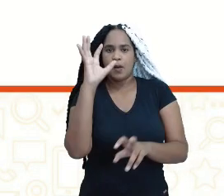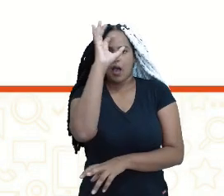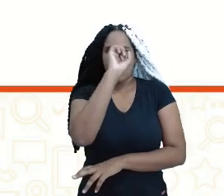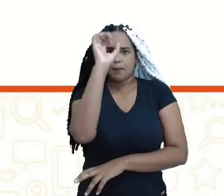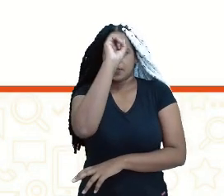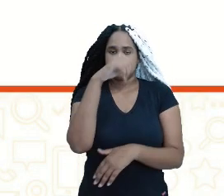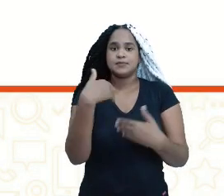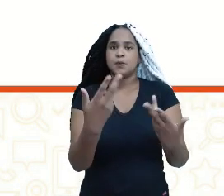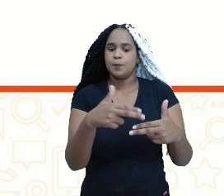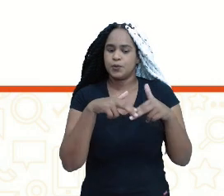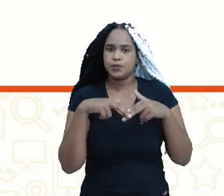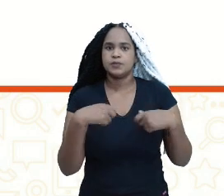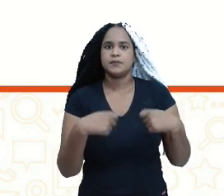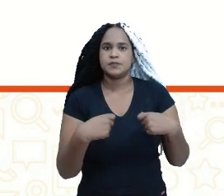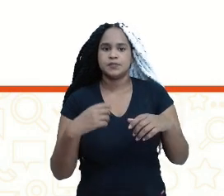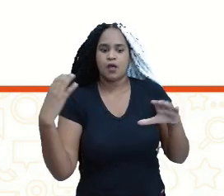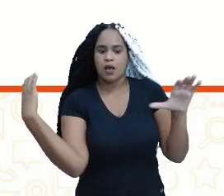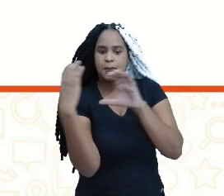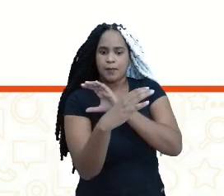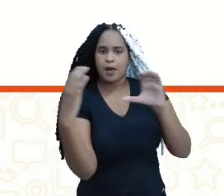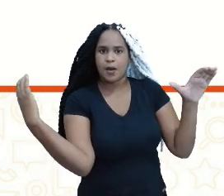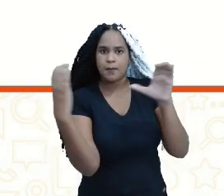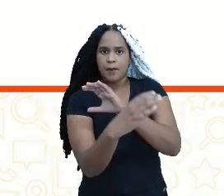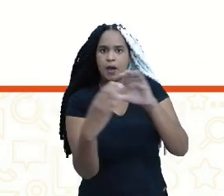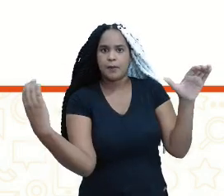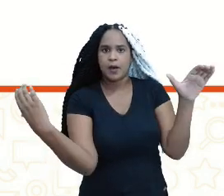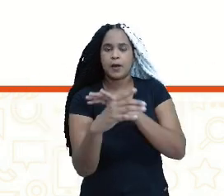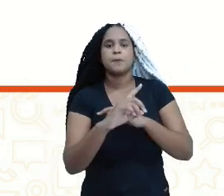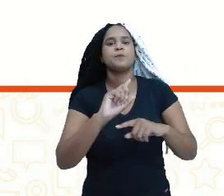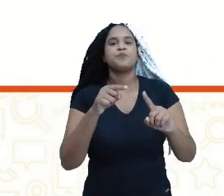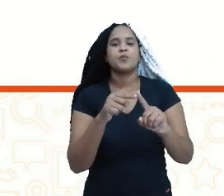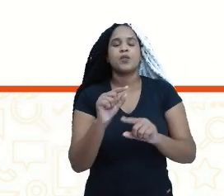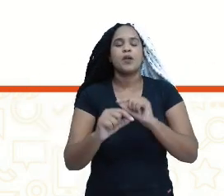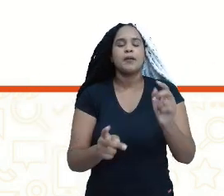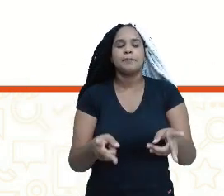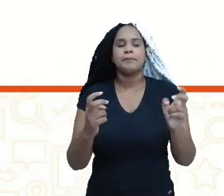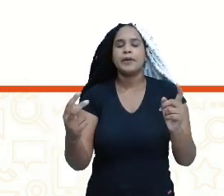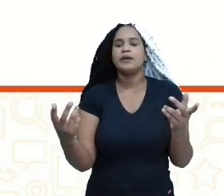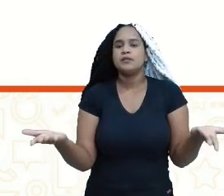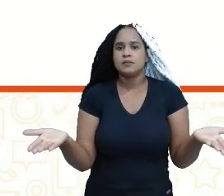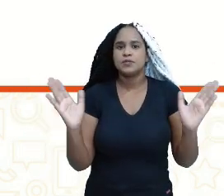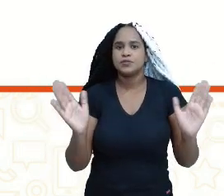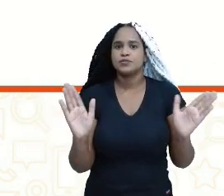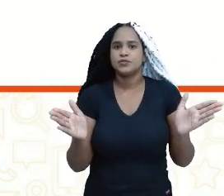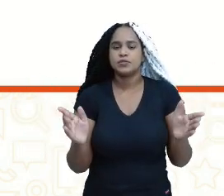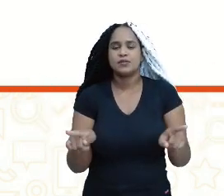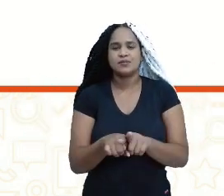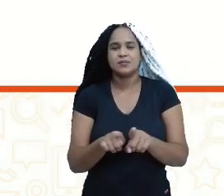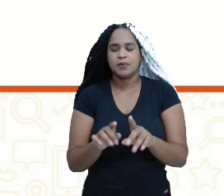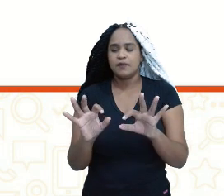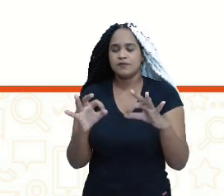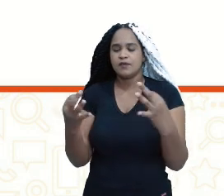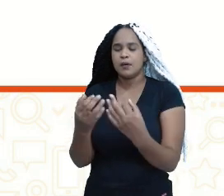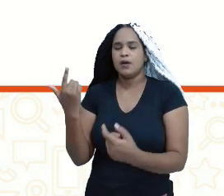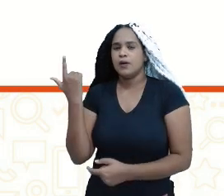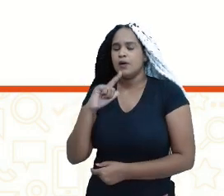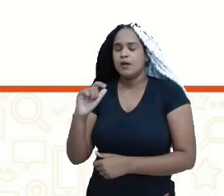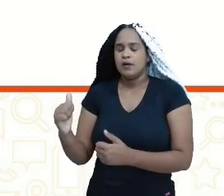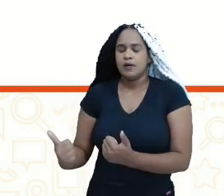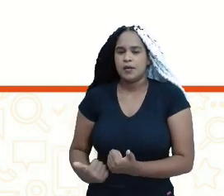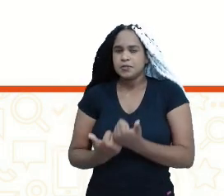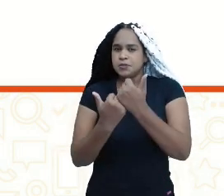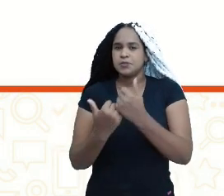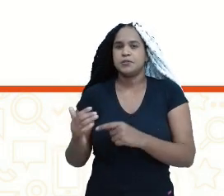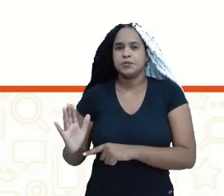essa comunicação precisa se dar para que essa percepção aconteça e para que, de verdade, essa família possa ajudar, para